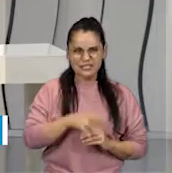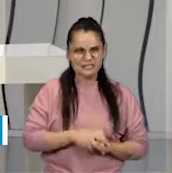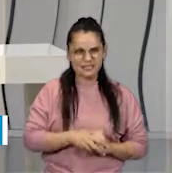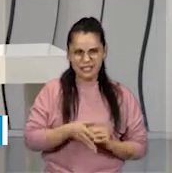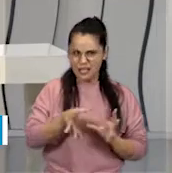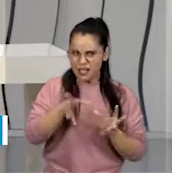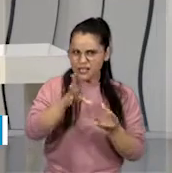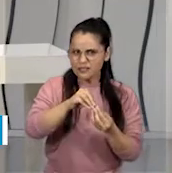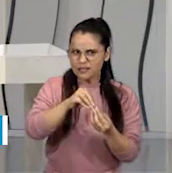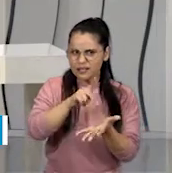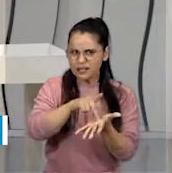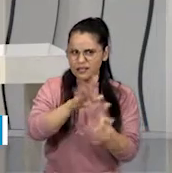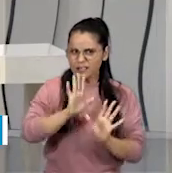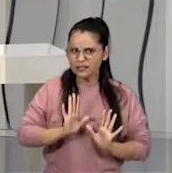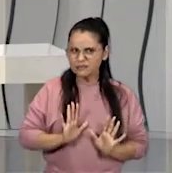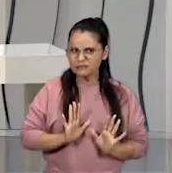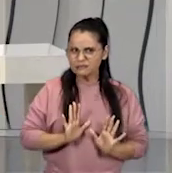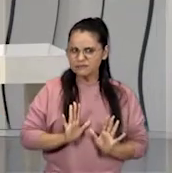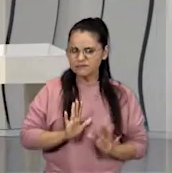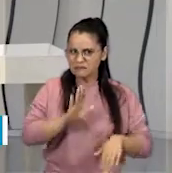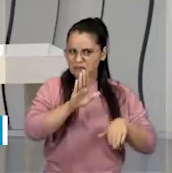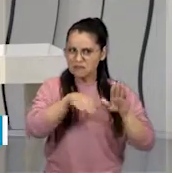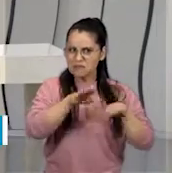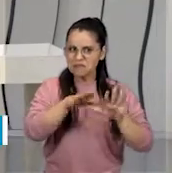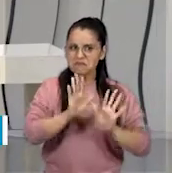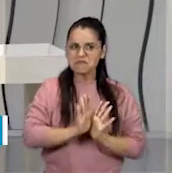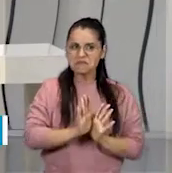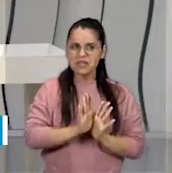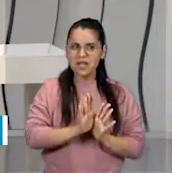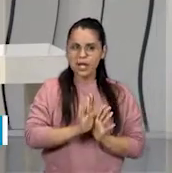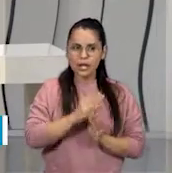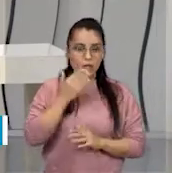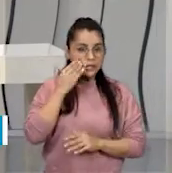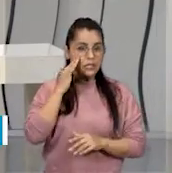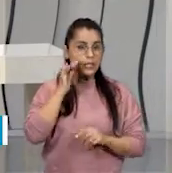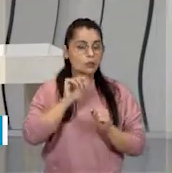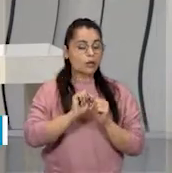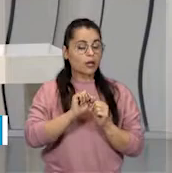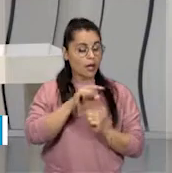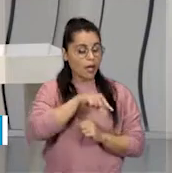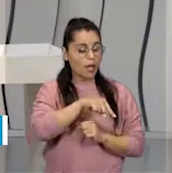de verdade nesse momento. Então, como eles eram? Já entendemos até agora